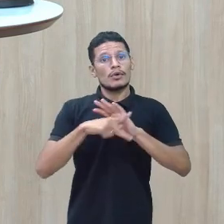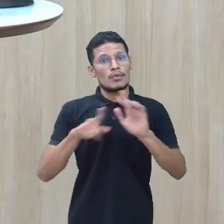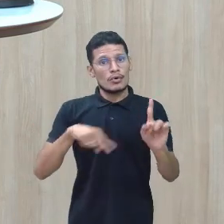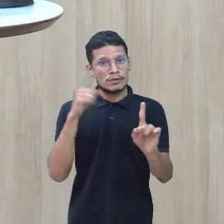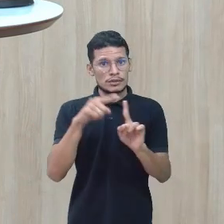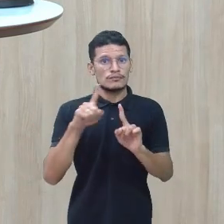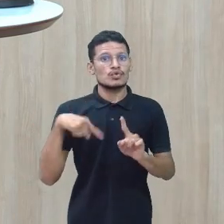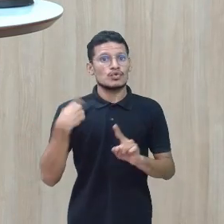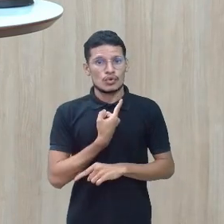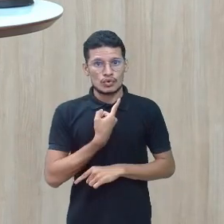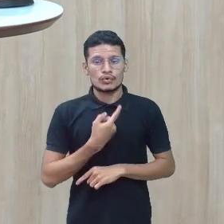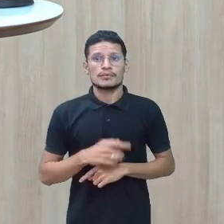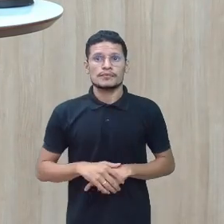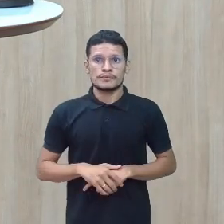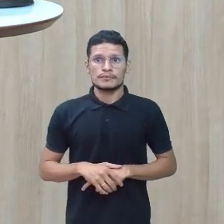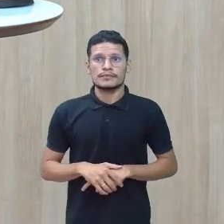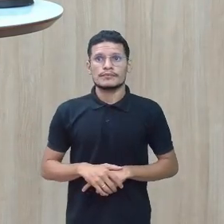objetivo.